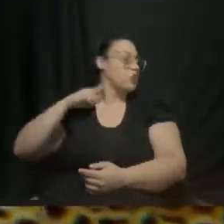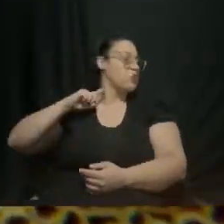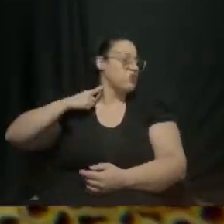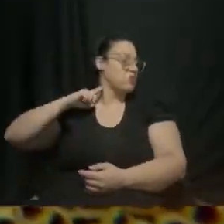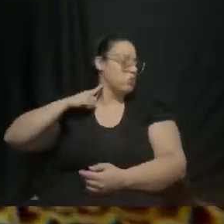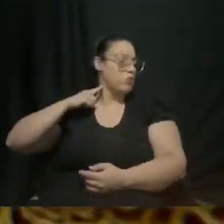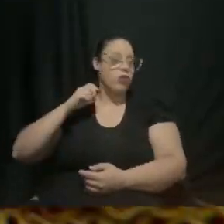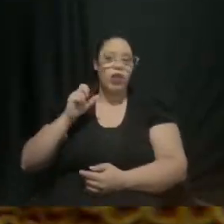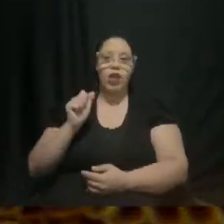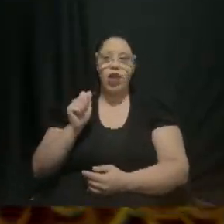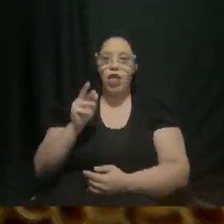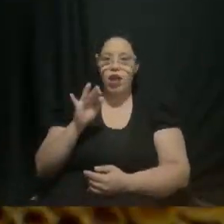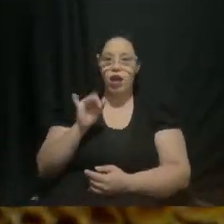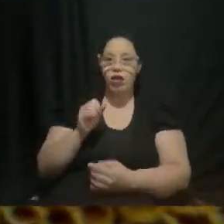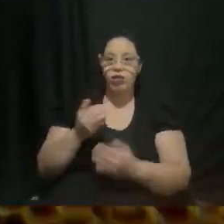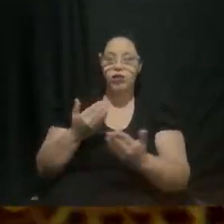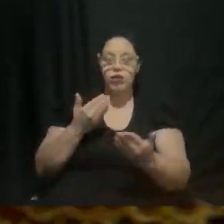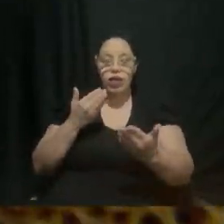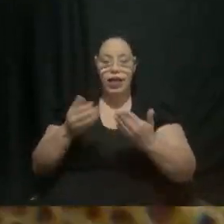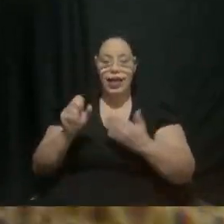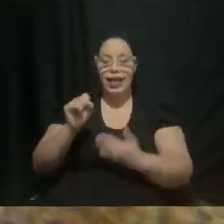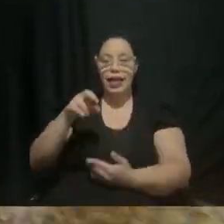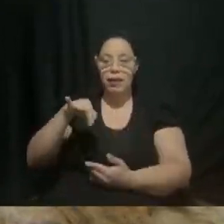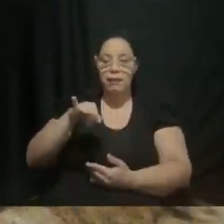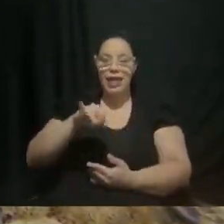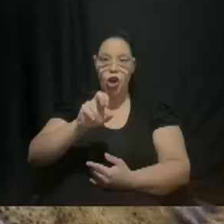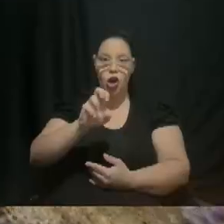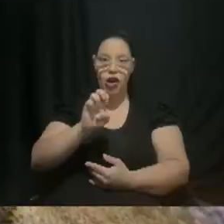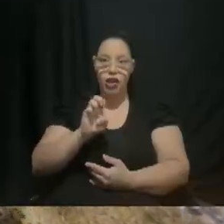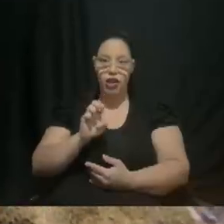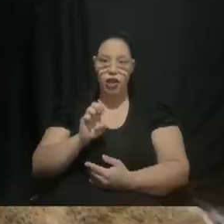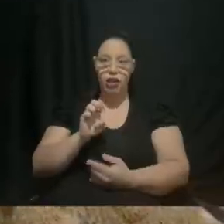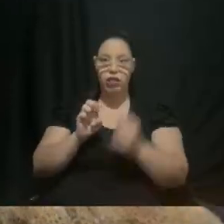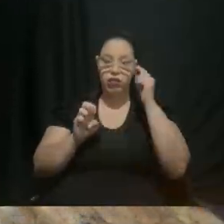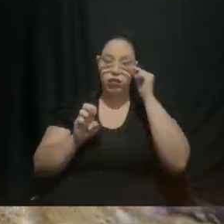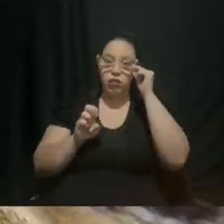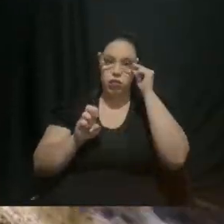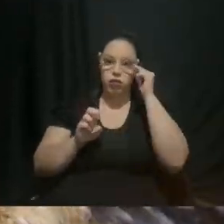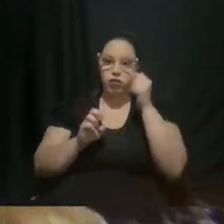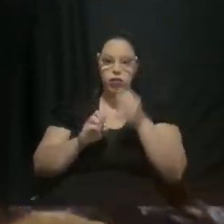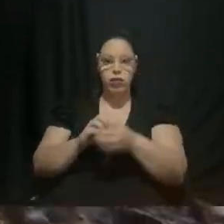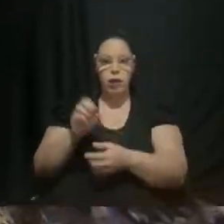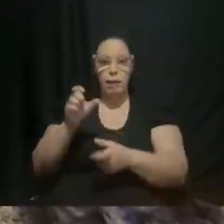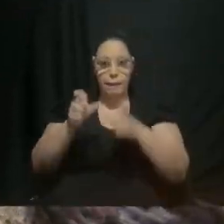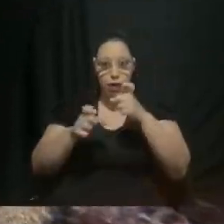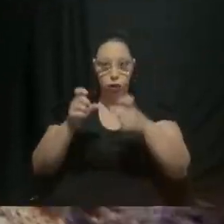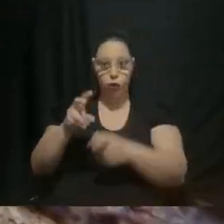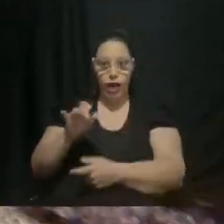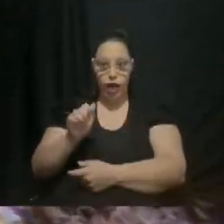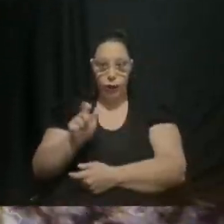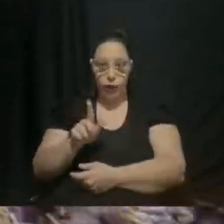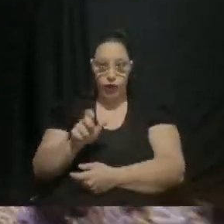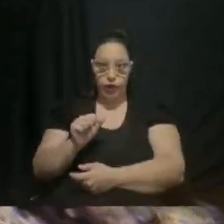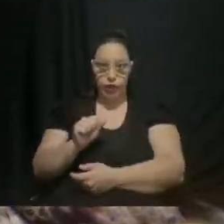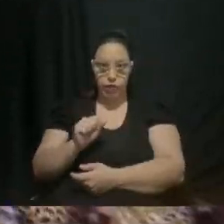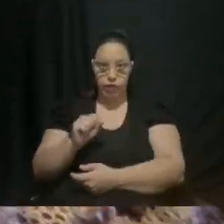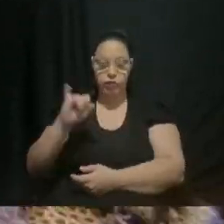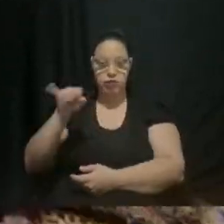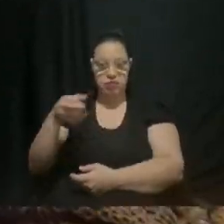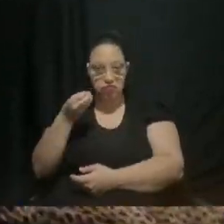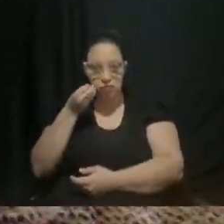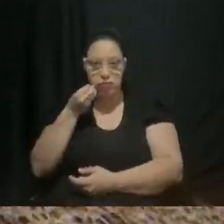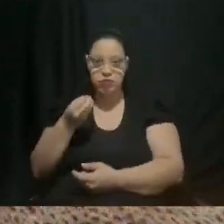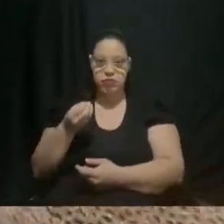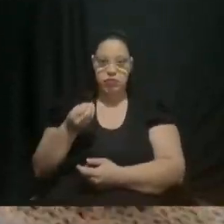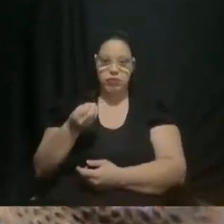fazem simbiose. A matéria orgânica da fotossíntese das microalgas é reaproveitada pelos corais. Quando há